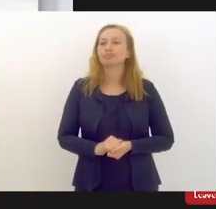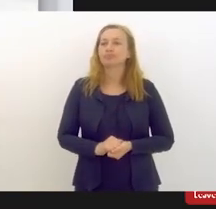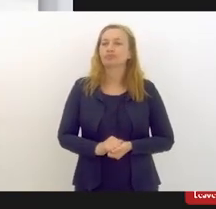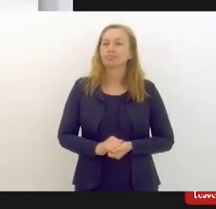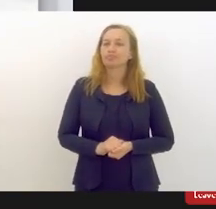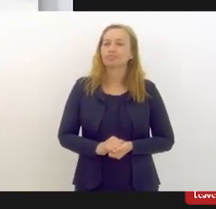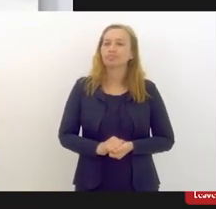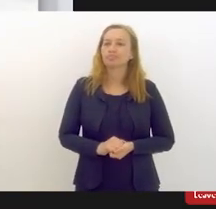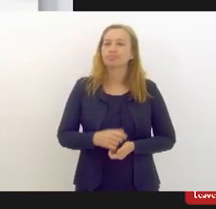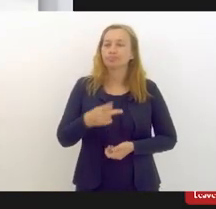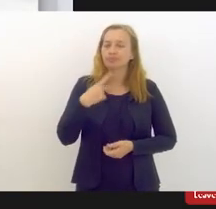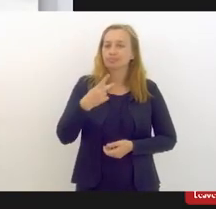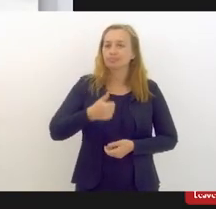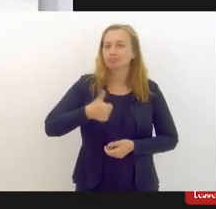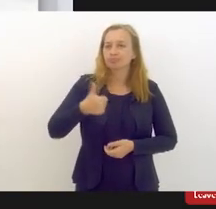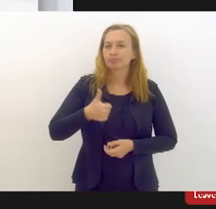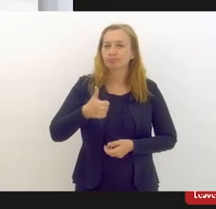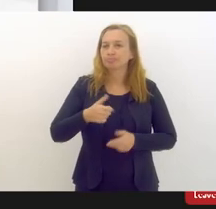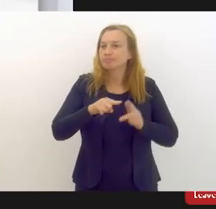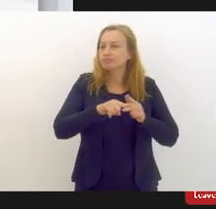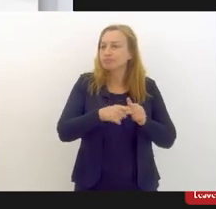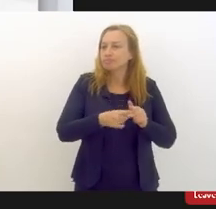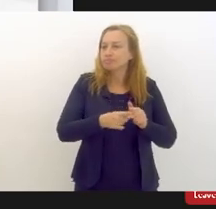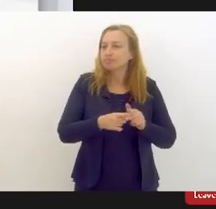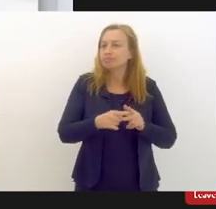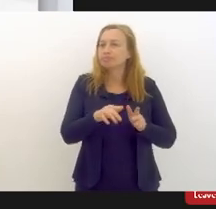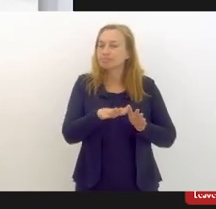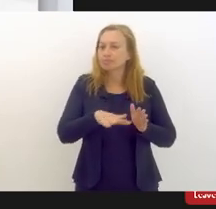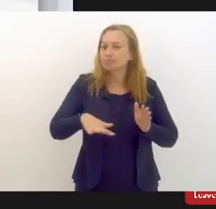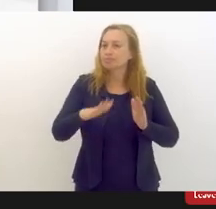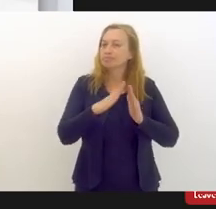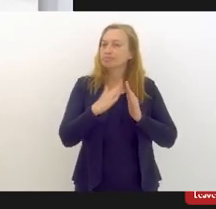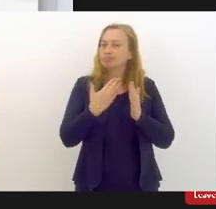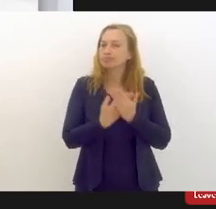Falar primeiro da manutenção das unidades escolares.